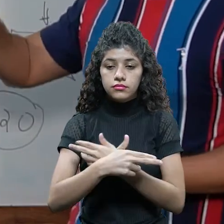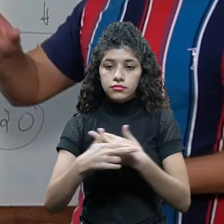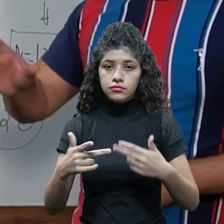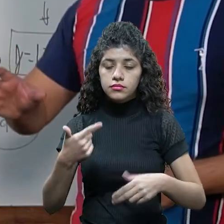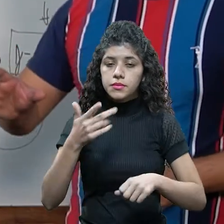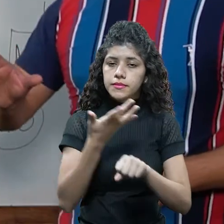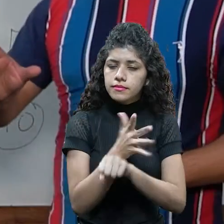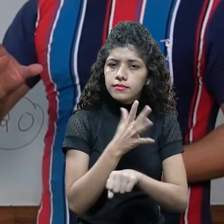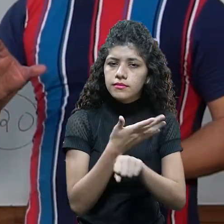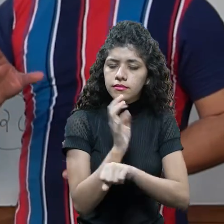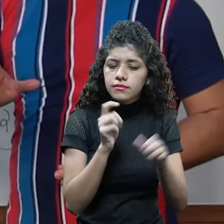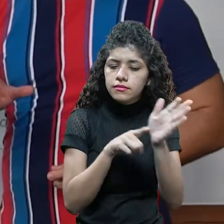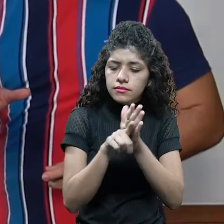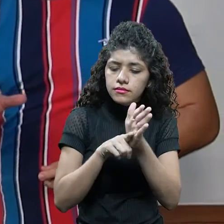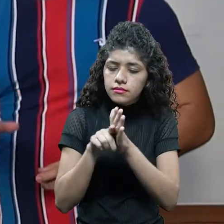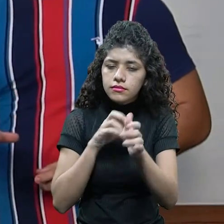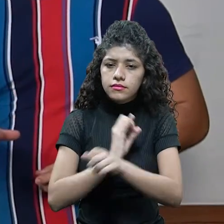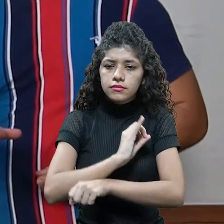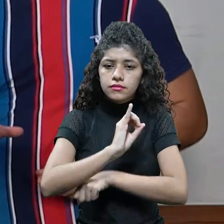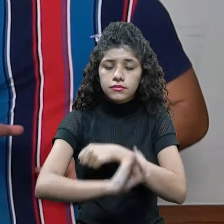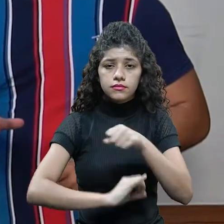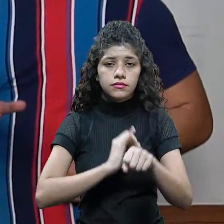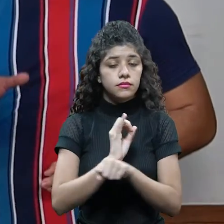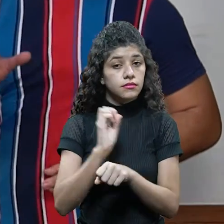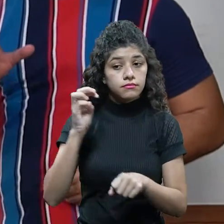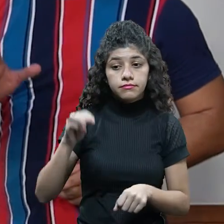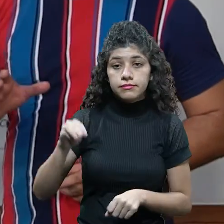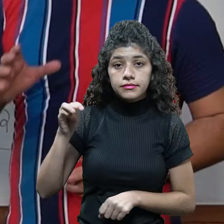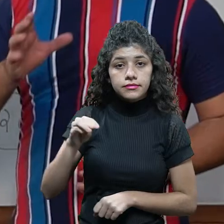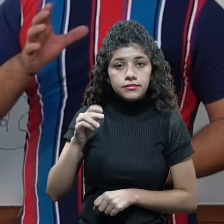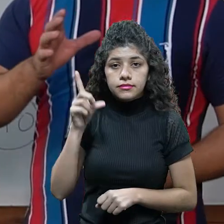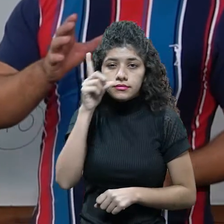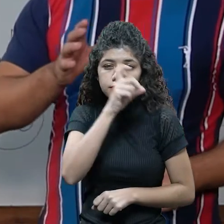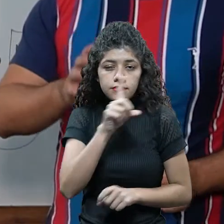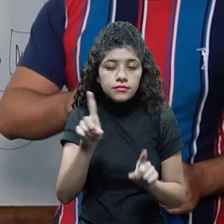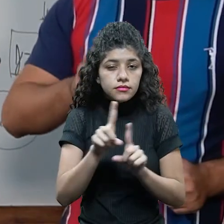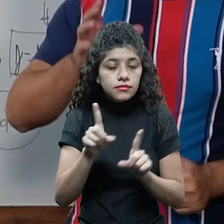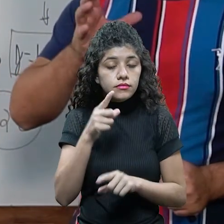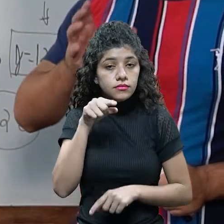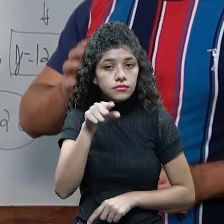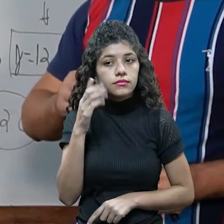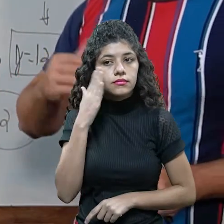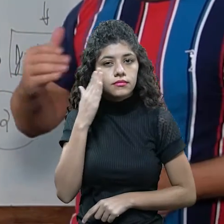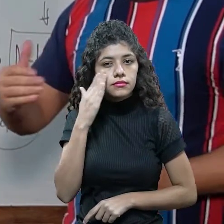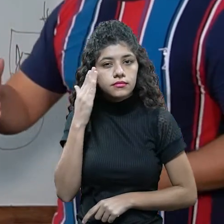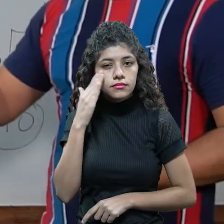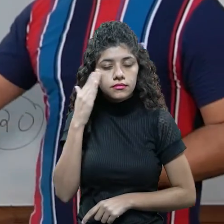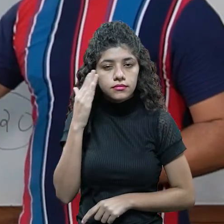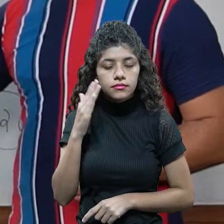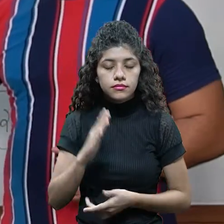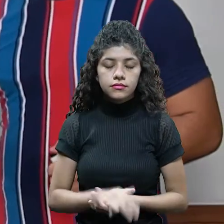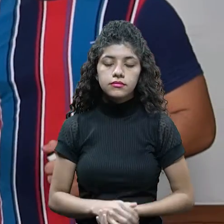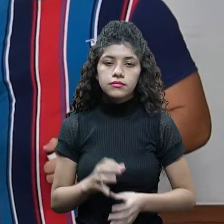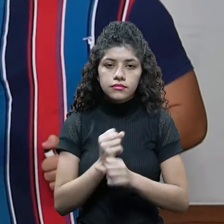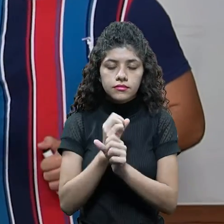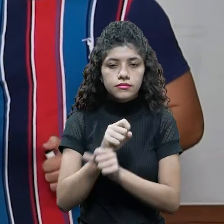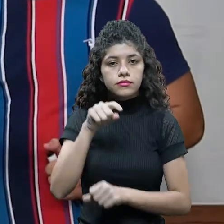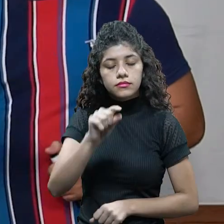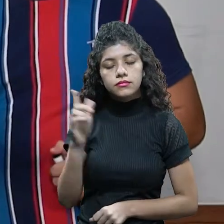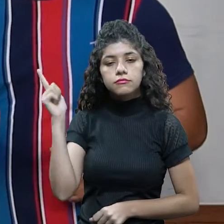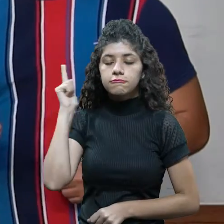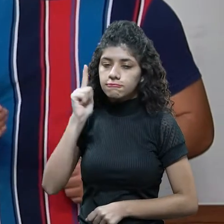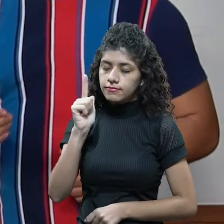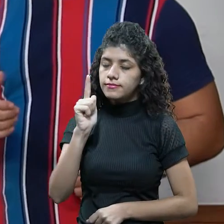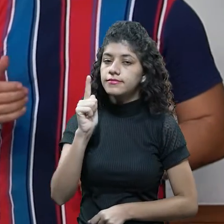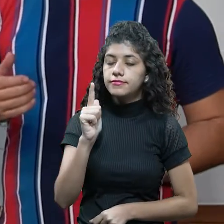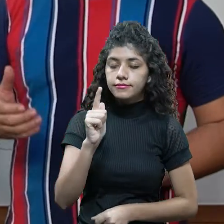exercícios, pratiquem, pesquisem na internet. A matemática em si ela não é tão complicada. Se você entender a lógica dos cálculos, você